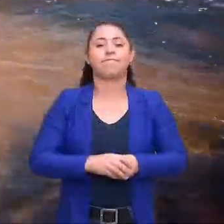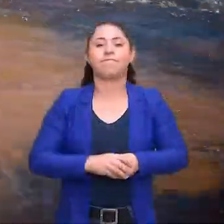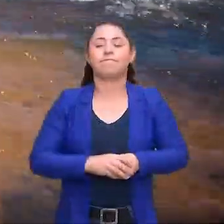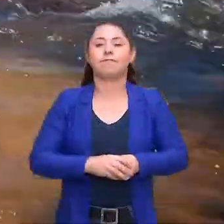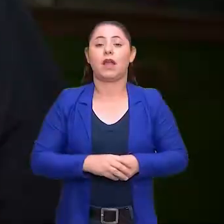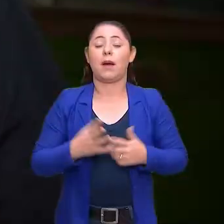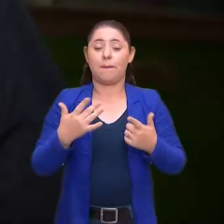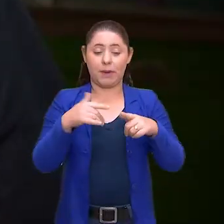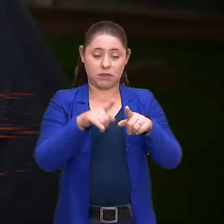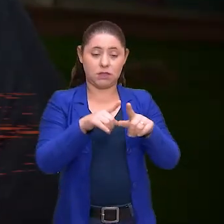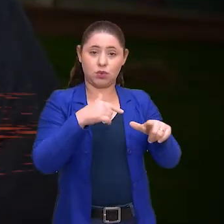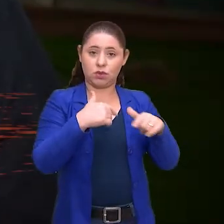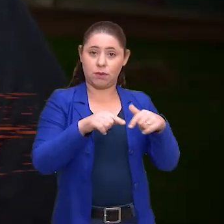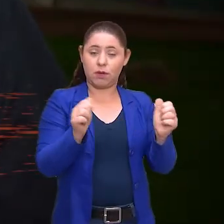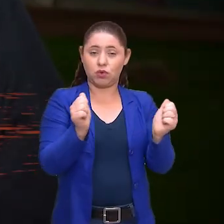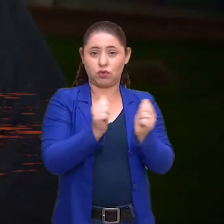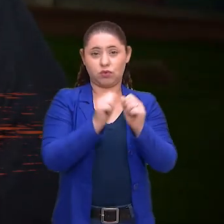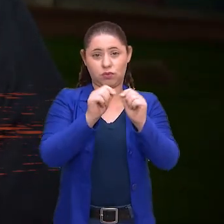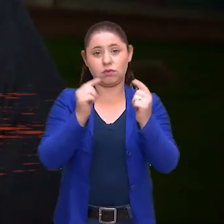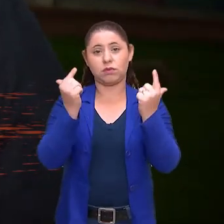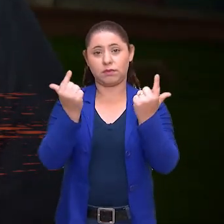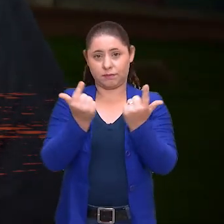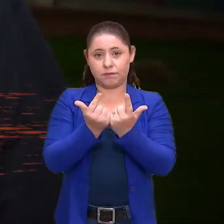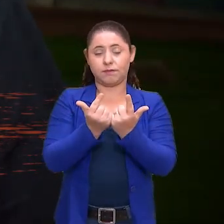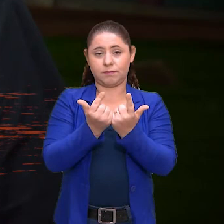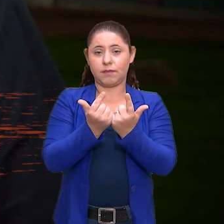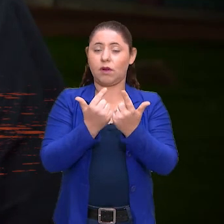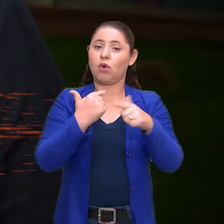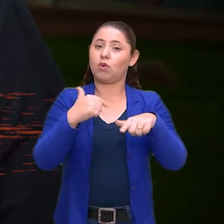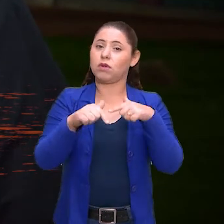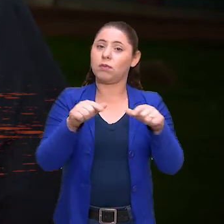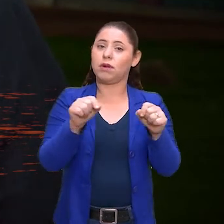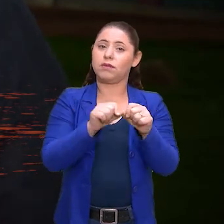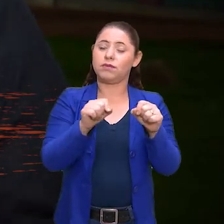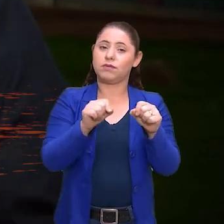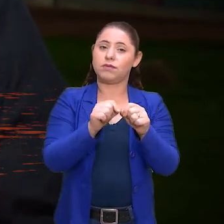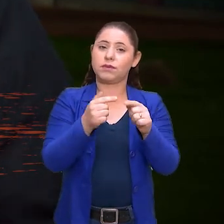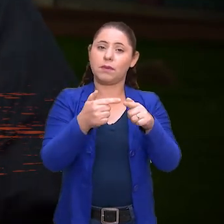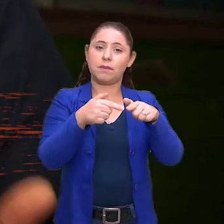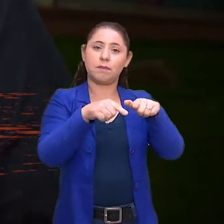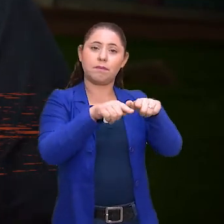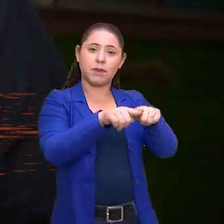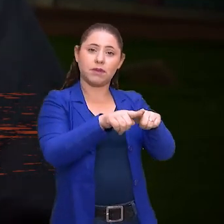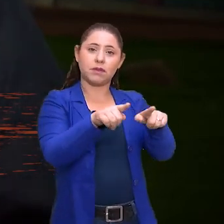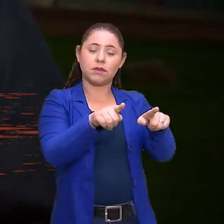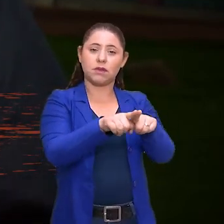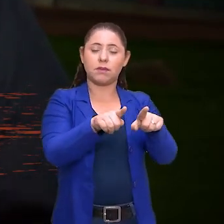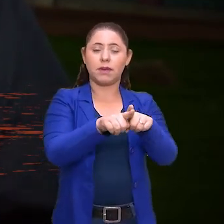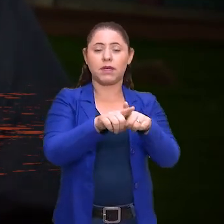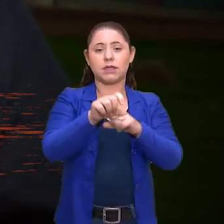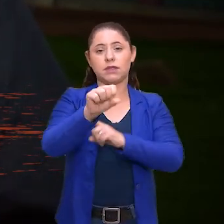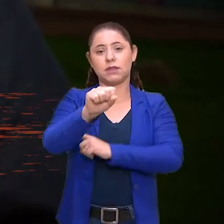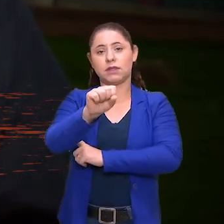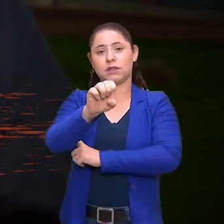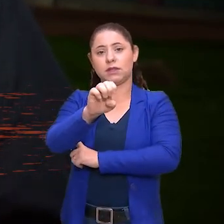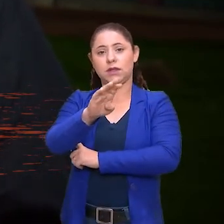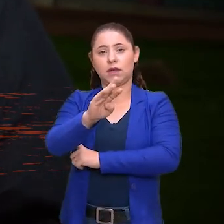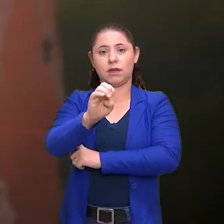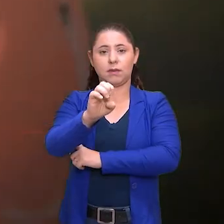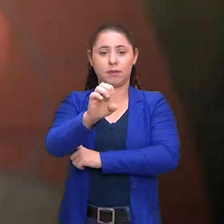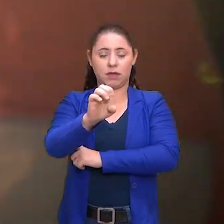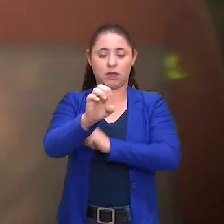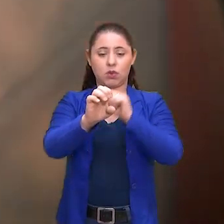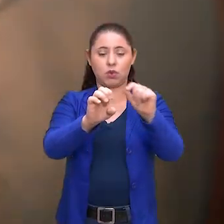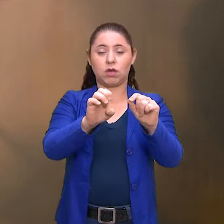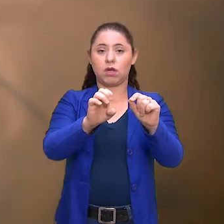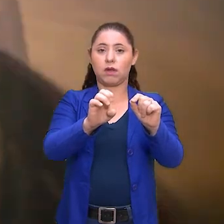aqui. Essa parceria, esse trabalho feito com a Assembleia Legislativa, esse trabalho feito com a parceria com o SEBRAE,